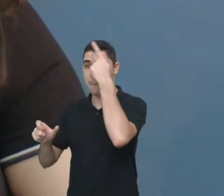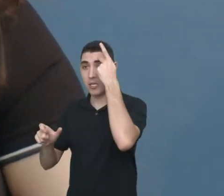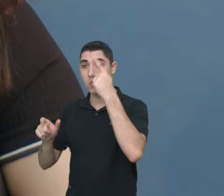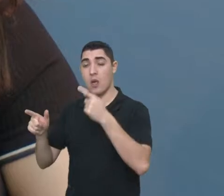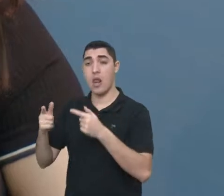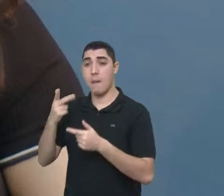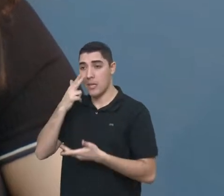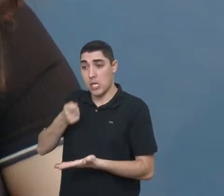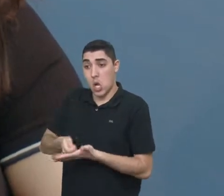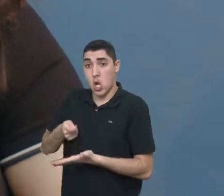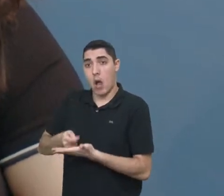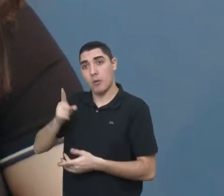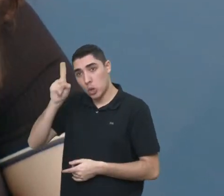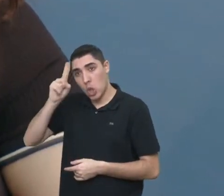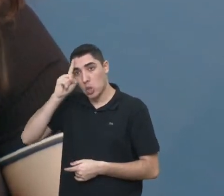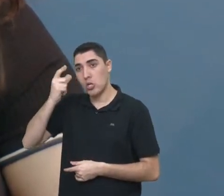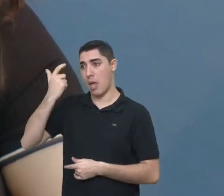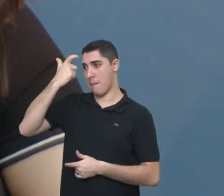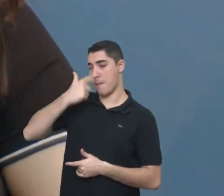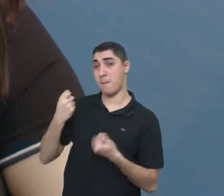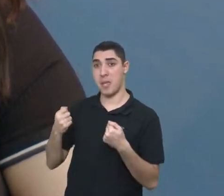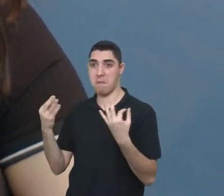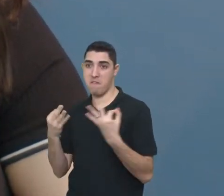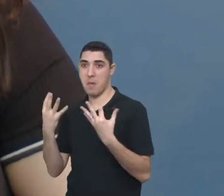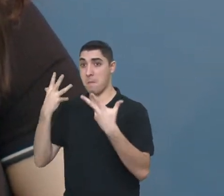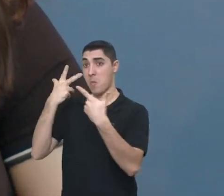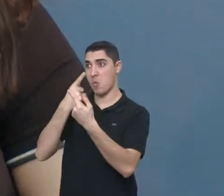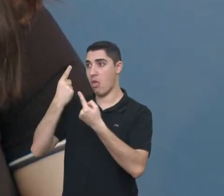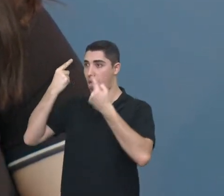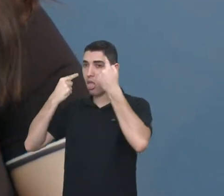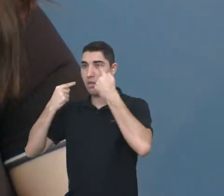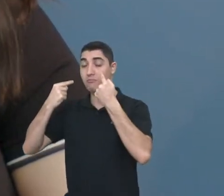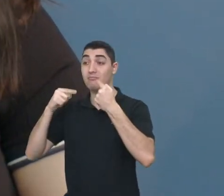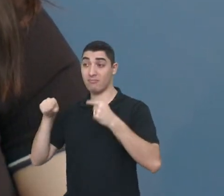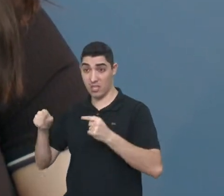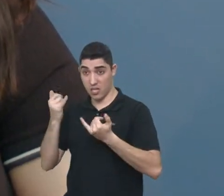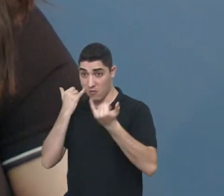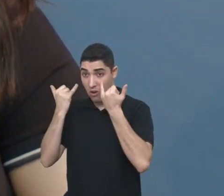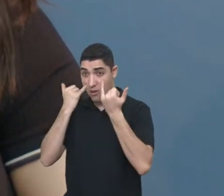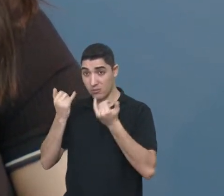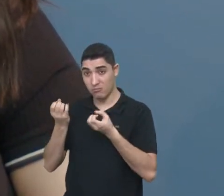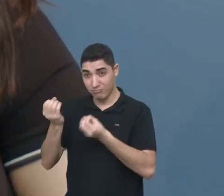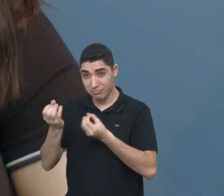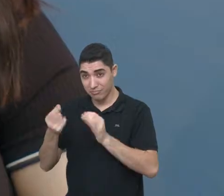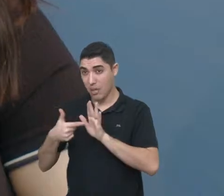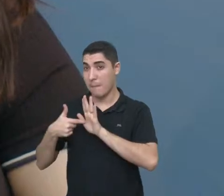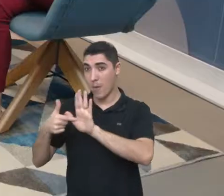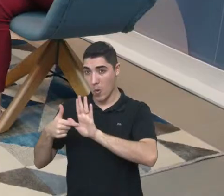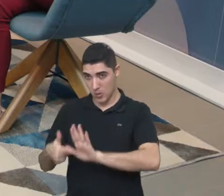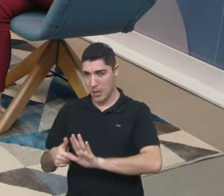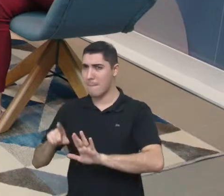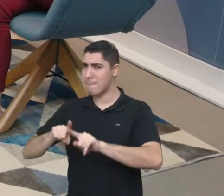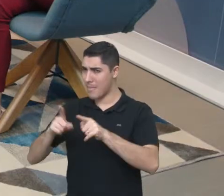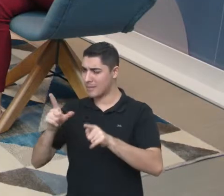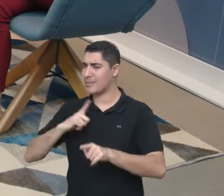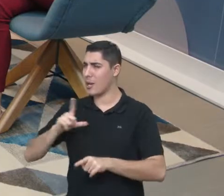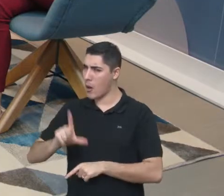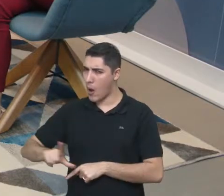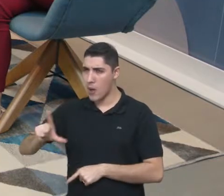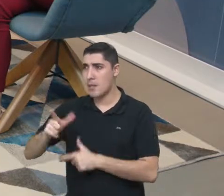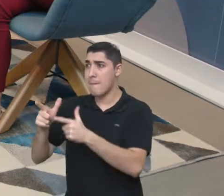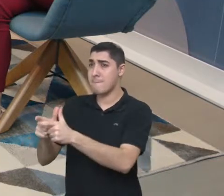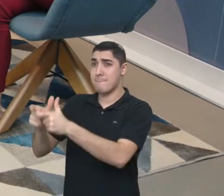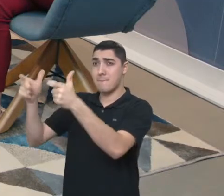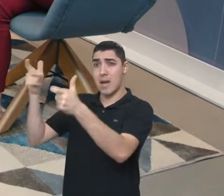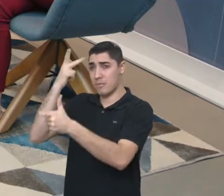cobrança estética que a gente vive todos os dias, né? Então, os dados falam por eles mesmos, mas com certeza tem mais gente